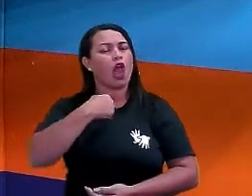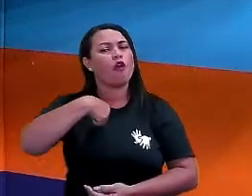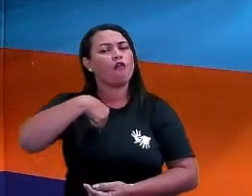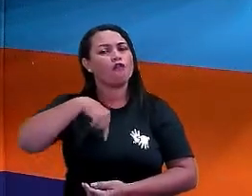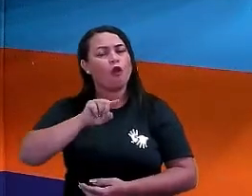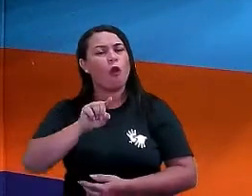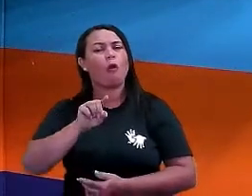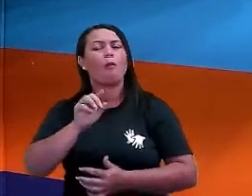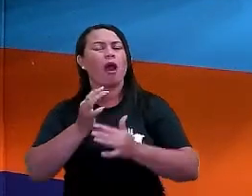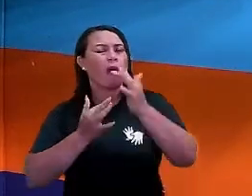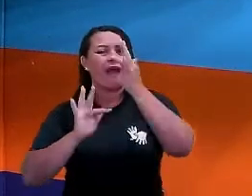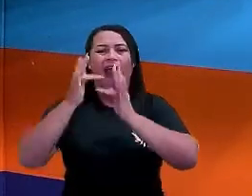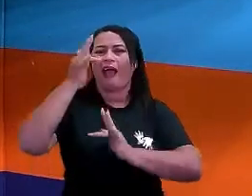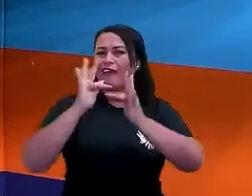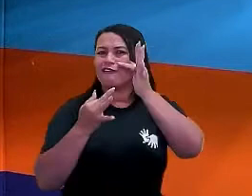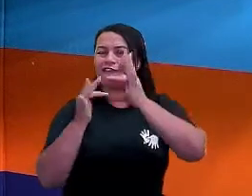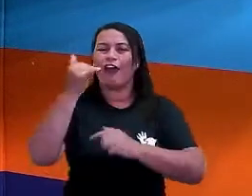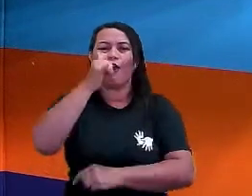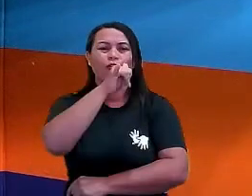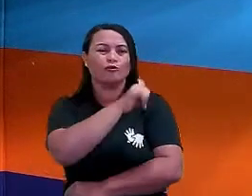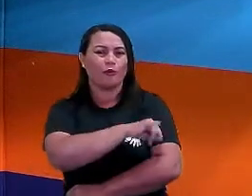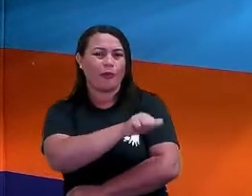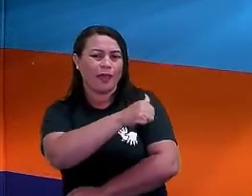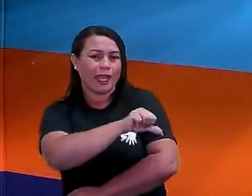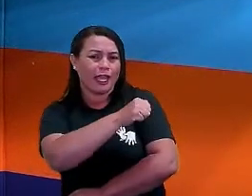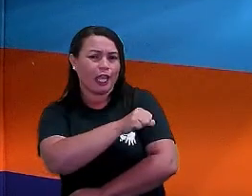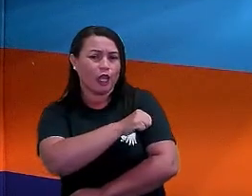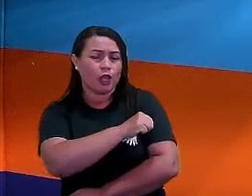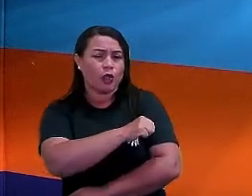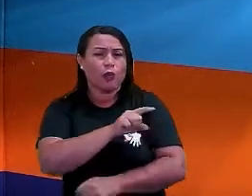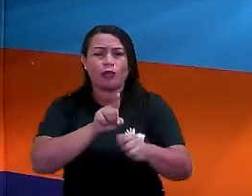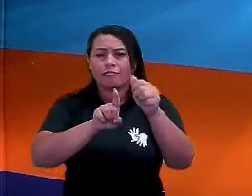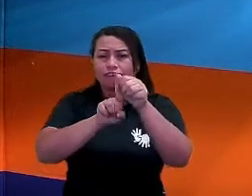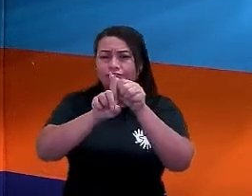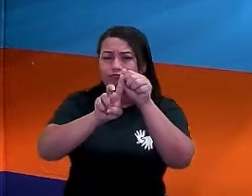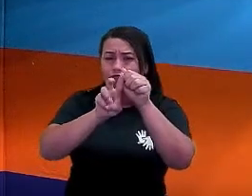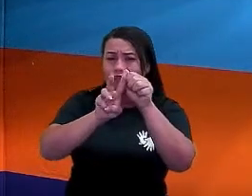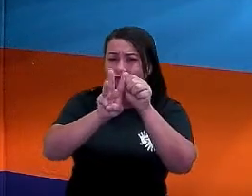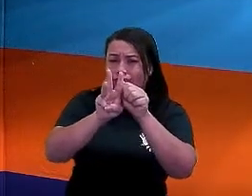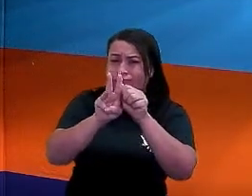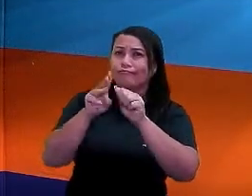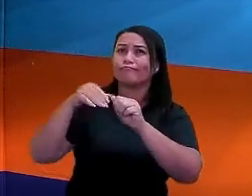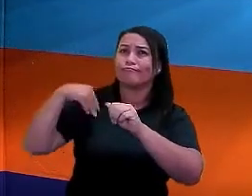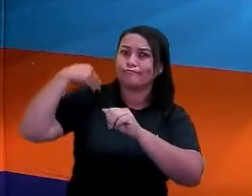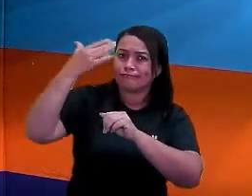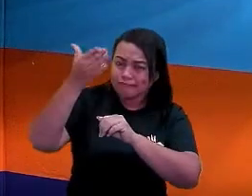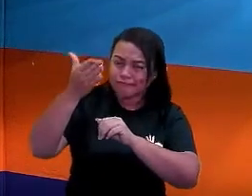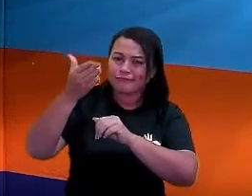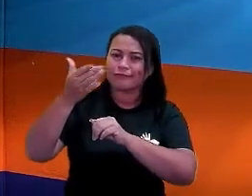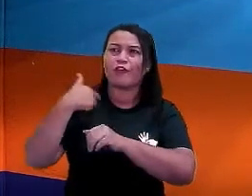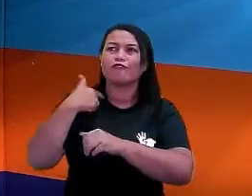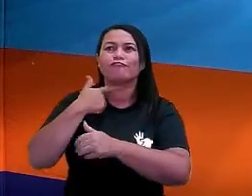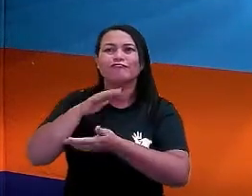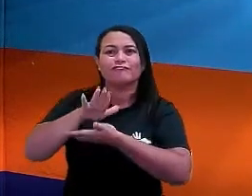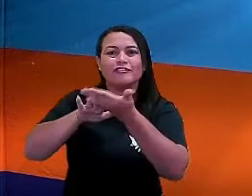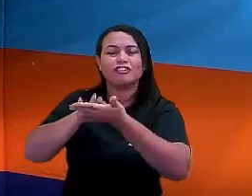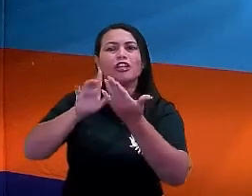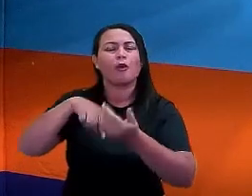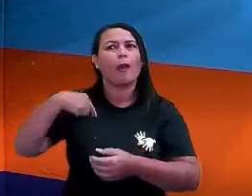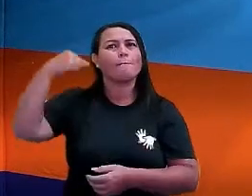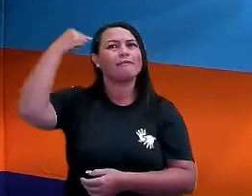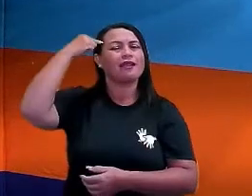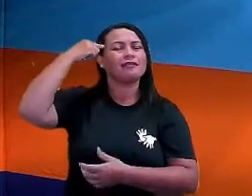Carnaval do Rio daqui a 3 meses. É futuro. Eu planejei esse